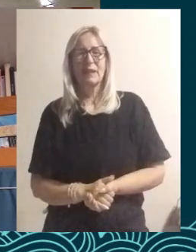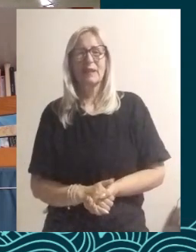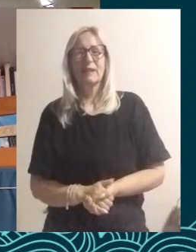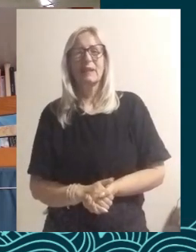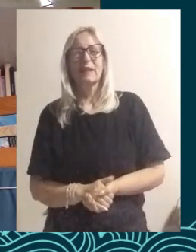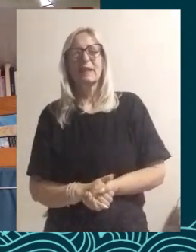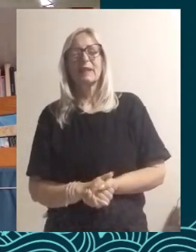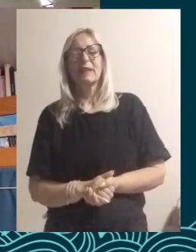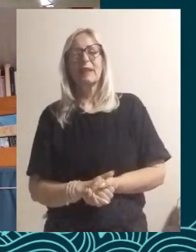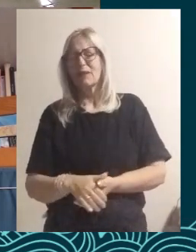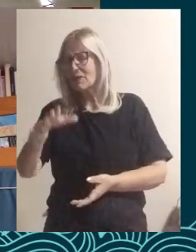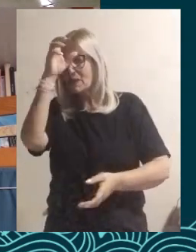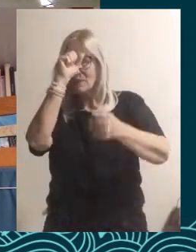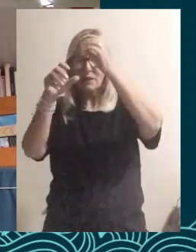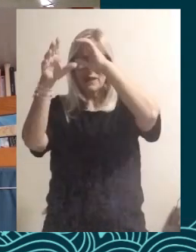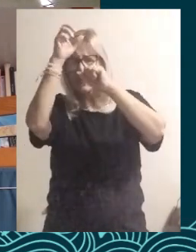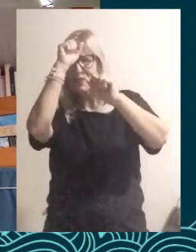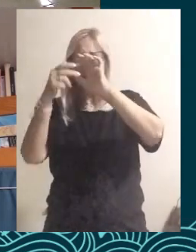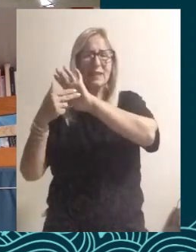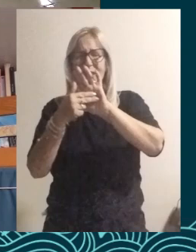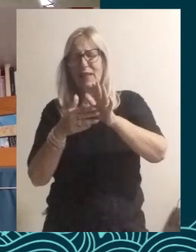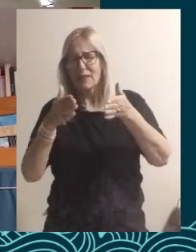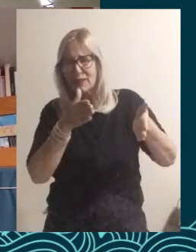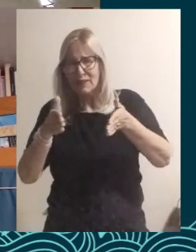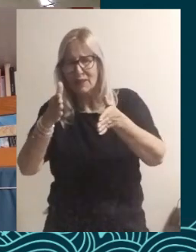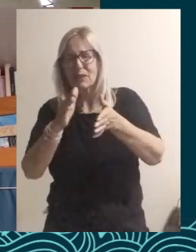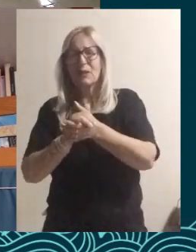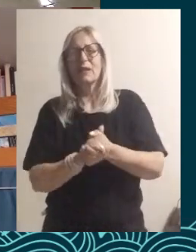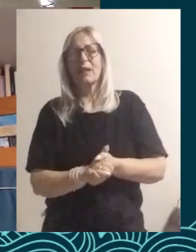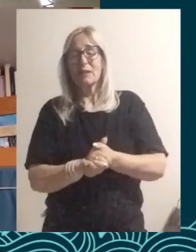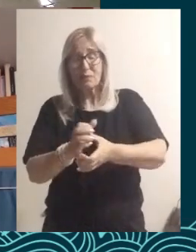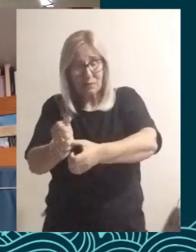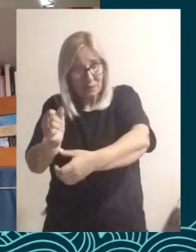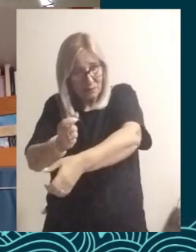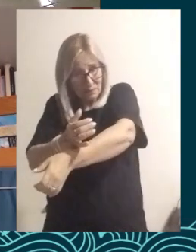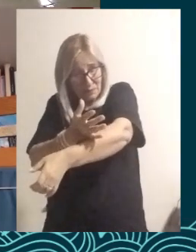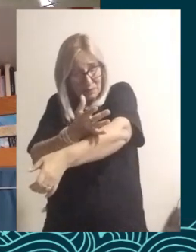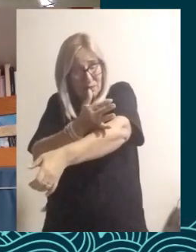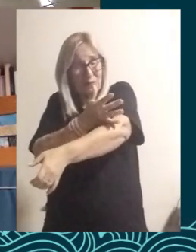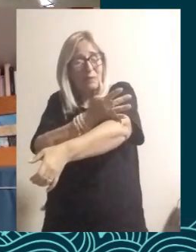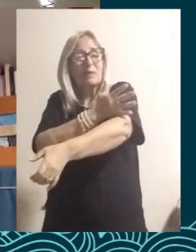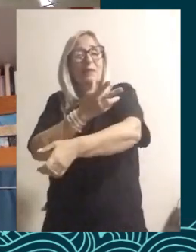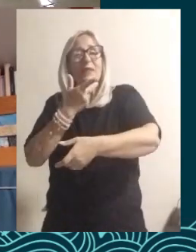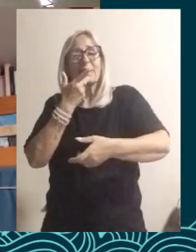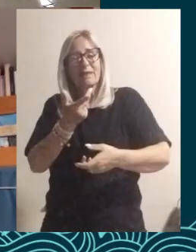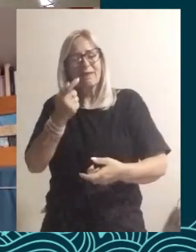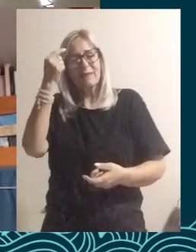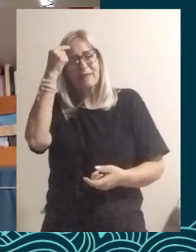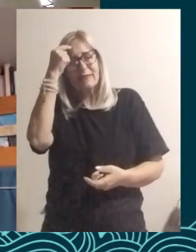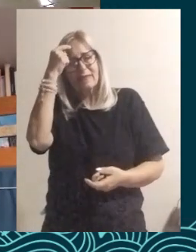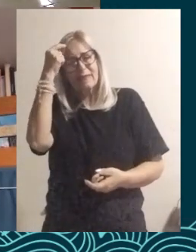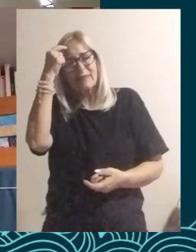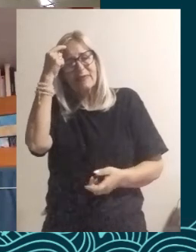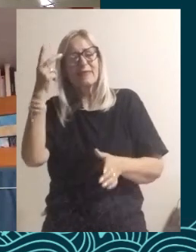Muito obrigada. Acho Hum. que foram muitos aprendizados nesse caminho e que foram inspirados,